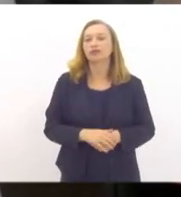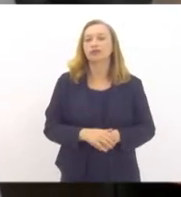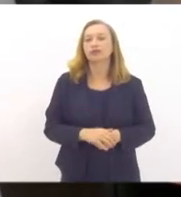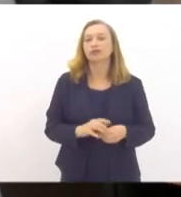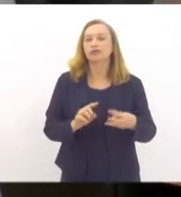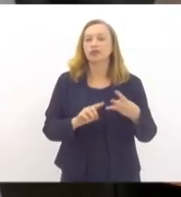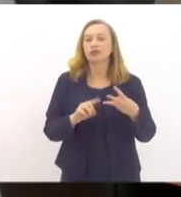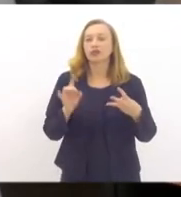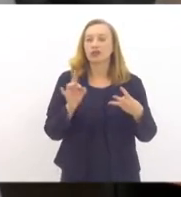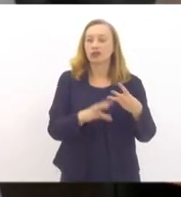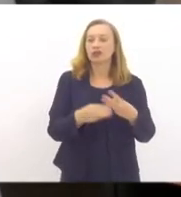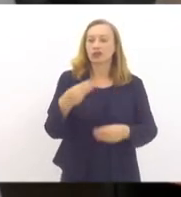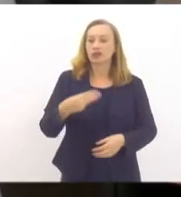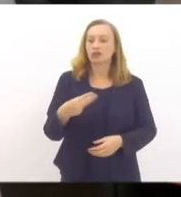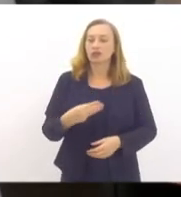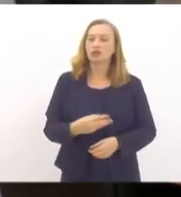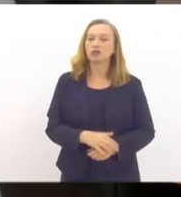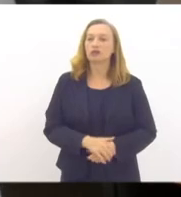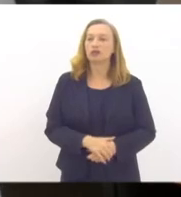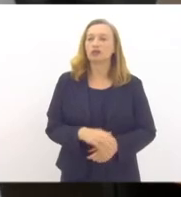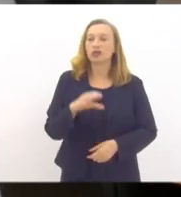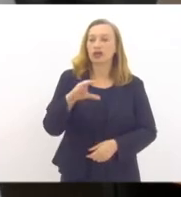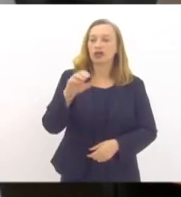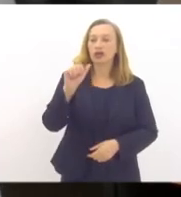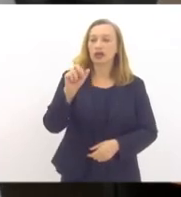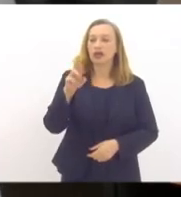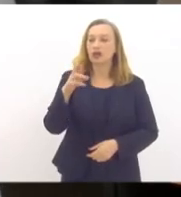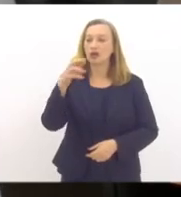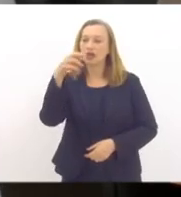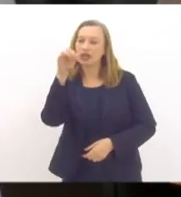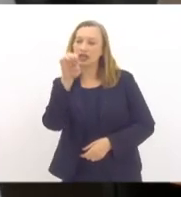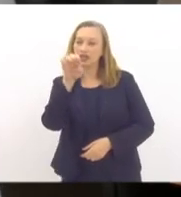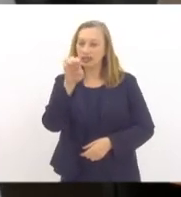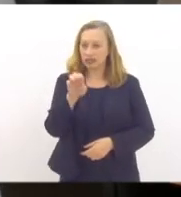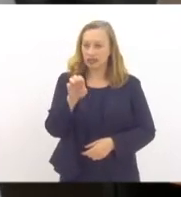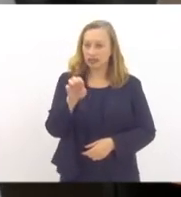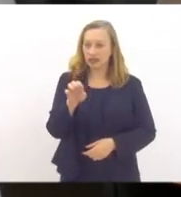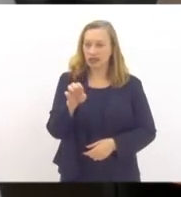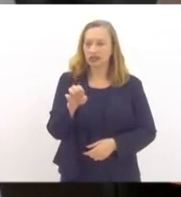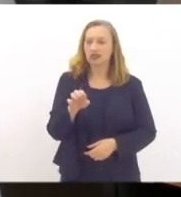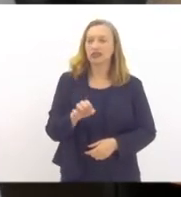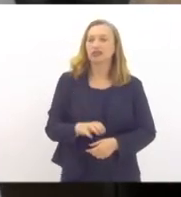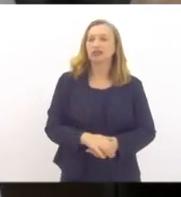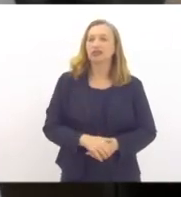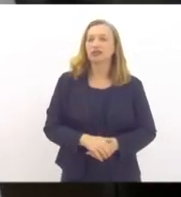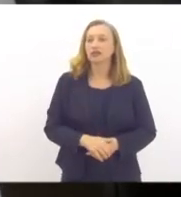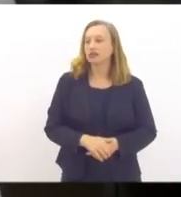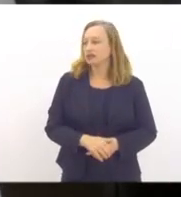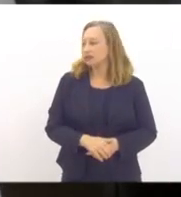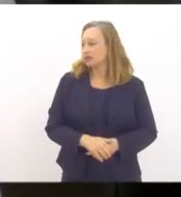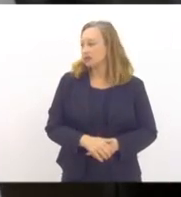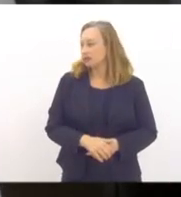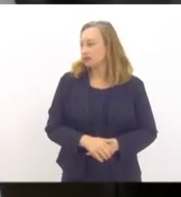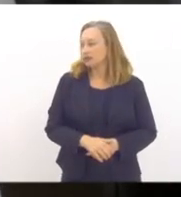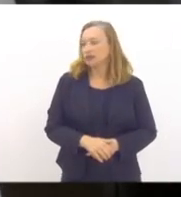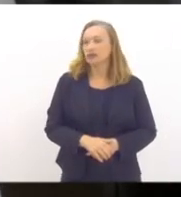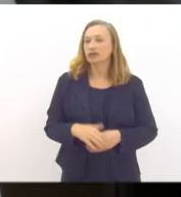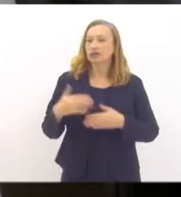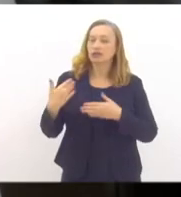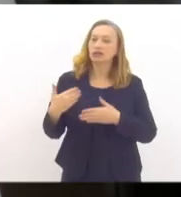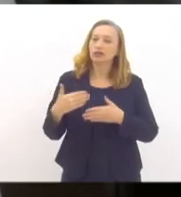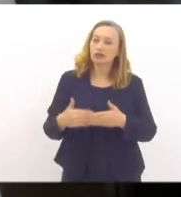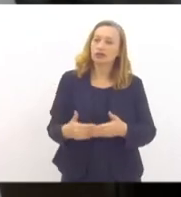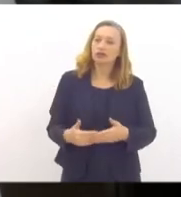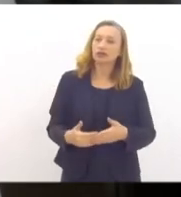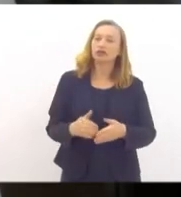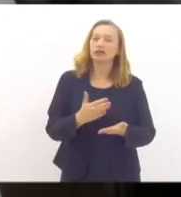o nosso terceiro voto vai para Caroline Cunha Faria, né, diante, né, da sua trajetória desde